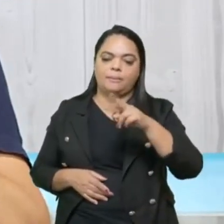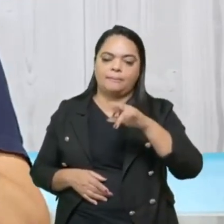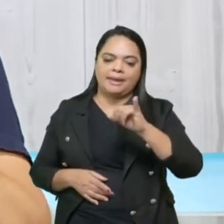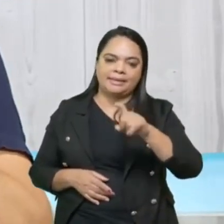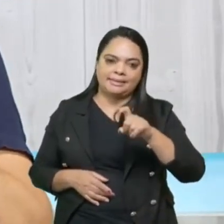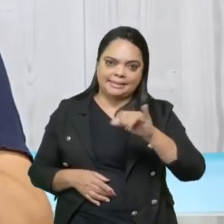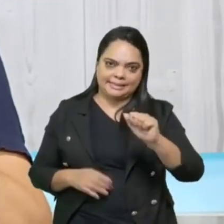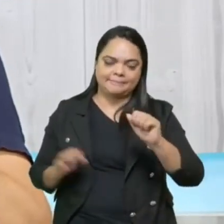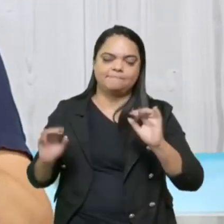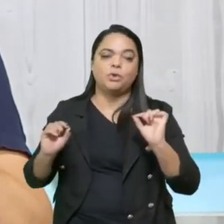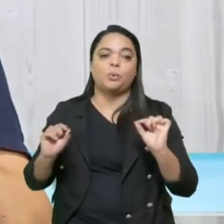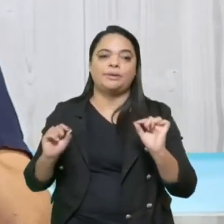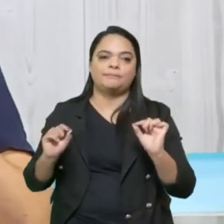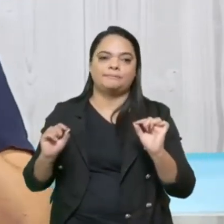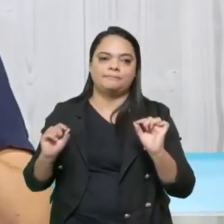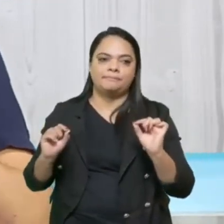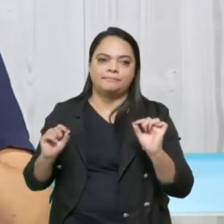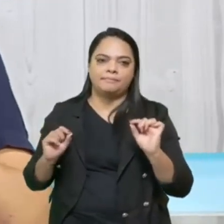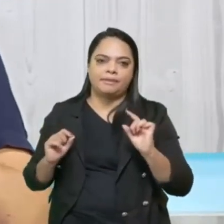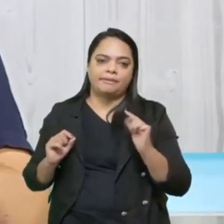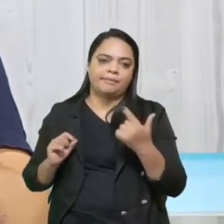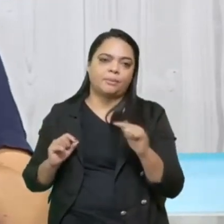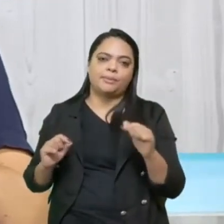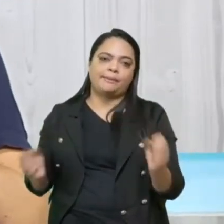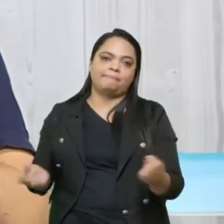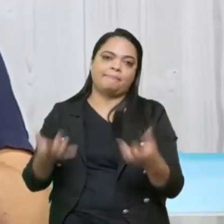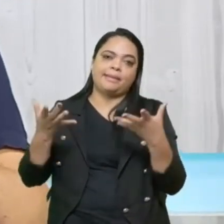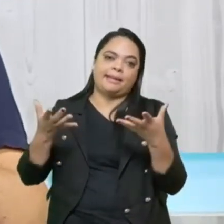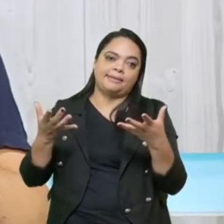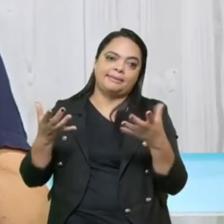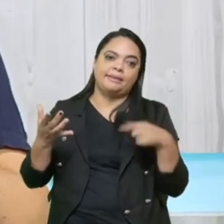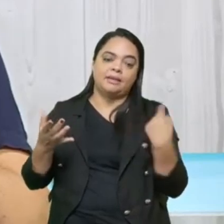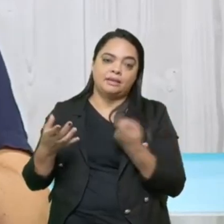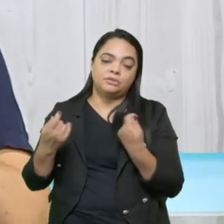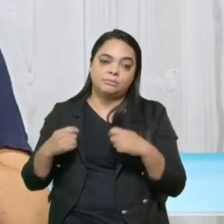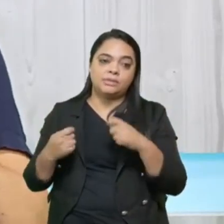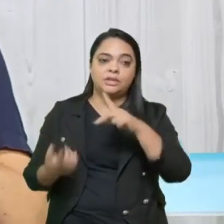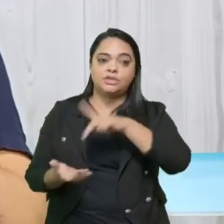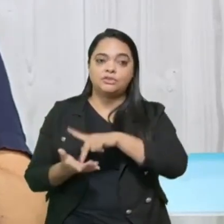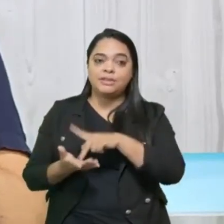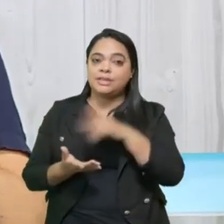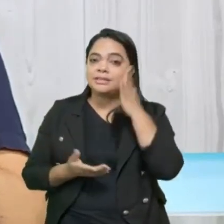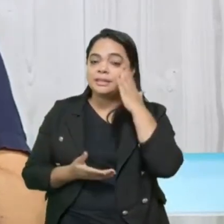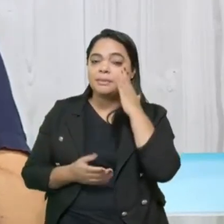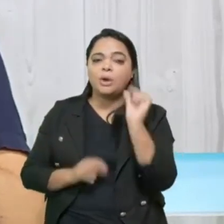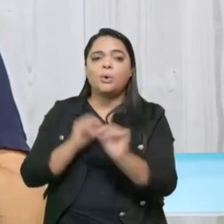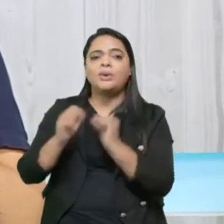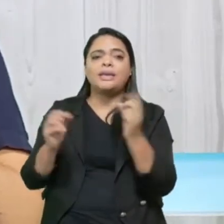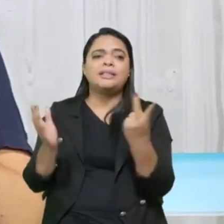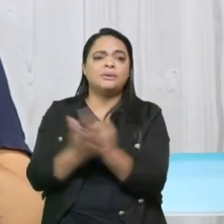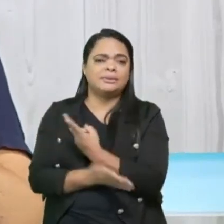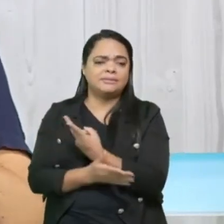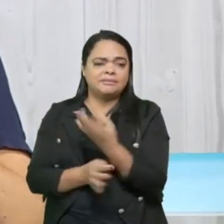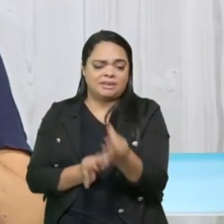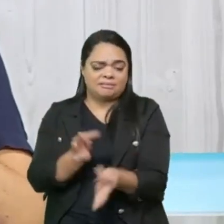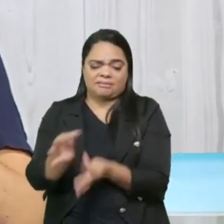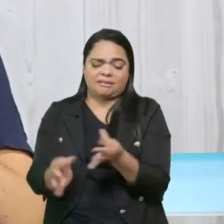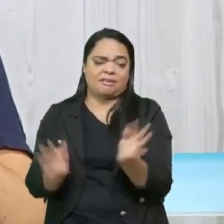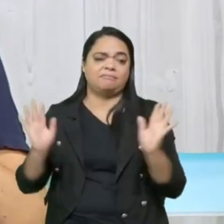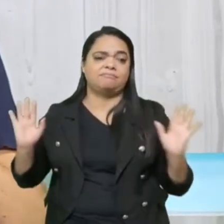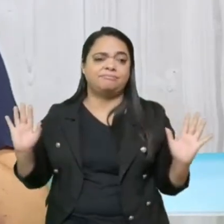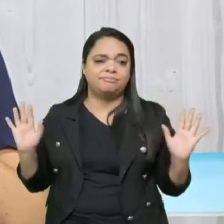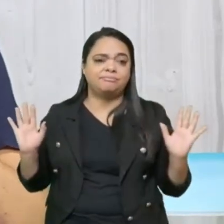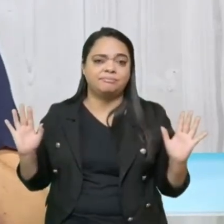quiroprata? Não acontece milagre. A gente precisa realmente saber o que está acontecendo e tratar o que está